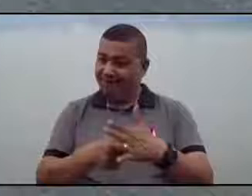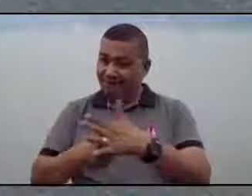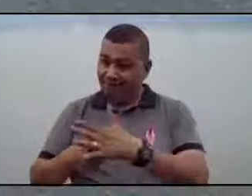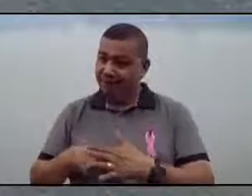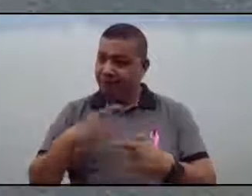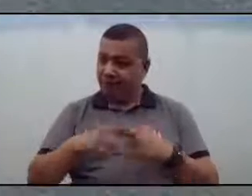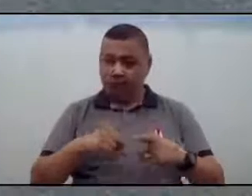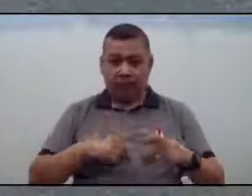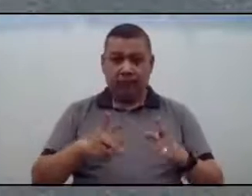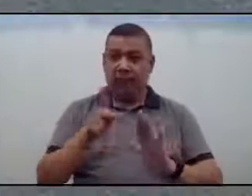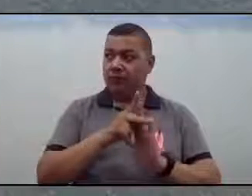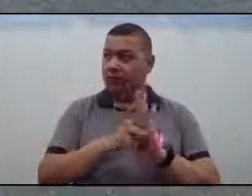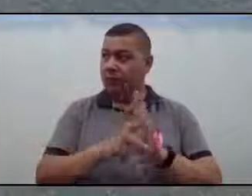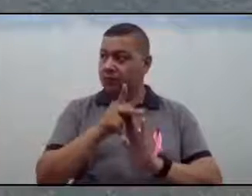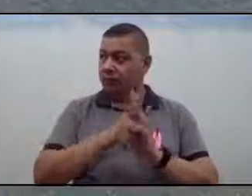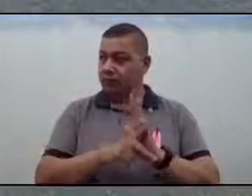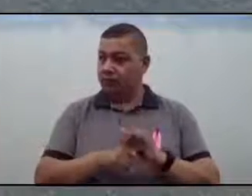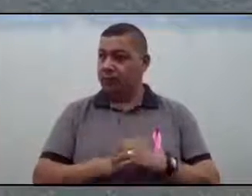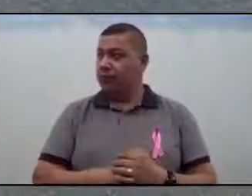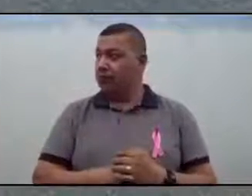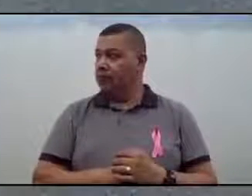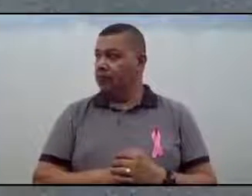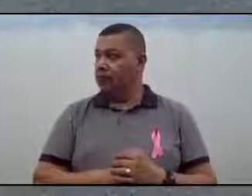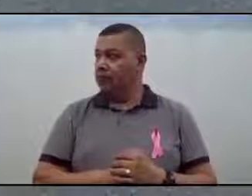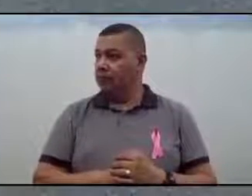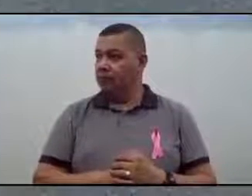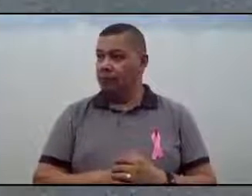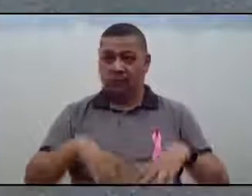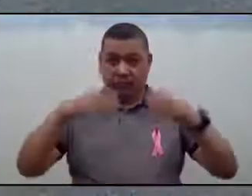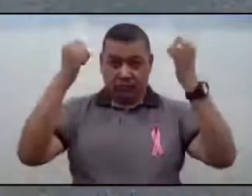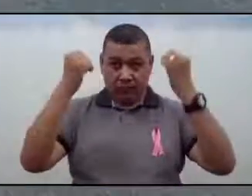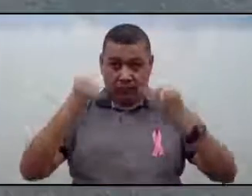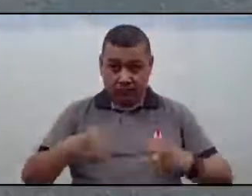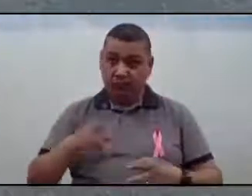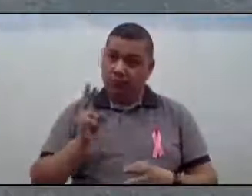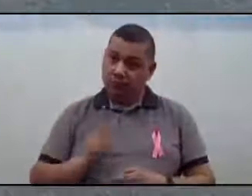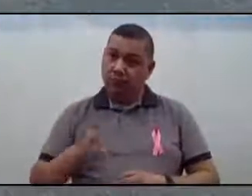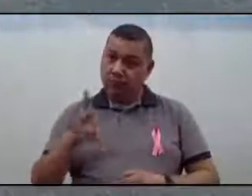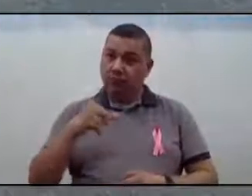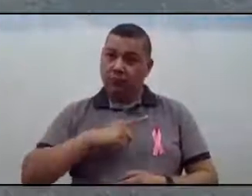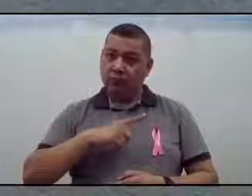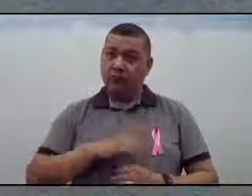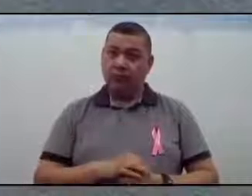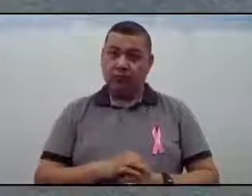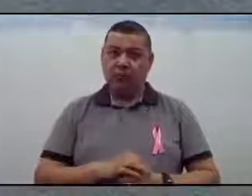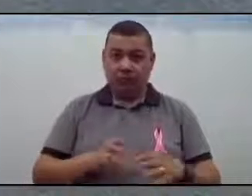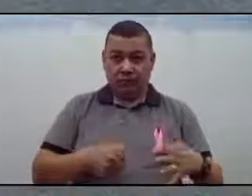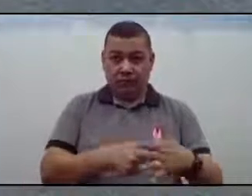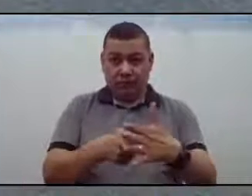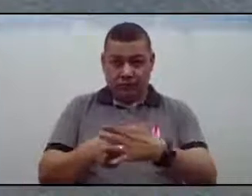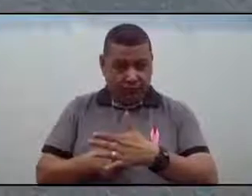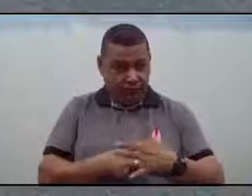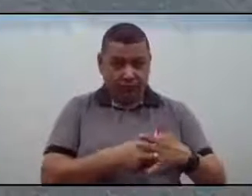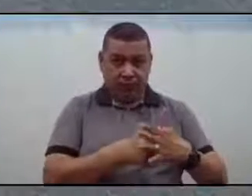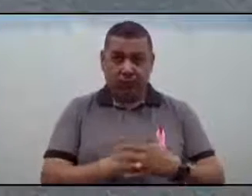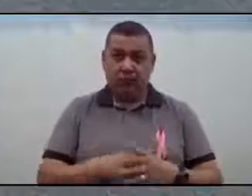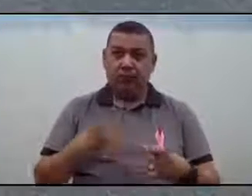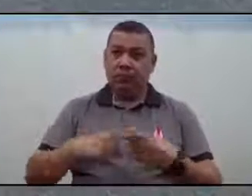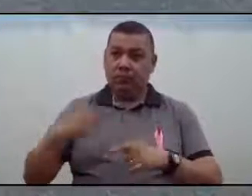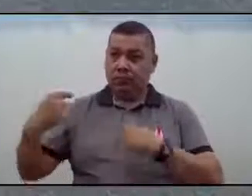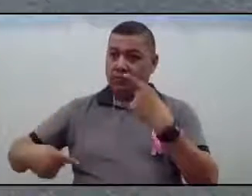Por esse projeto, por esse espaço, e realmente dizer a vocês que continuem lutando. A